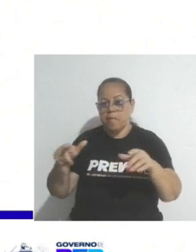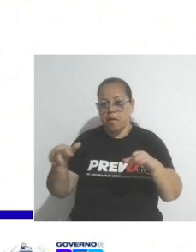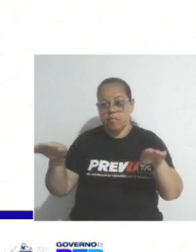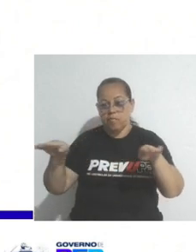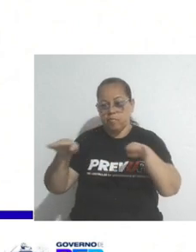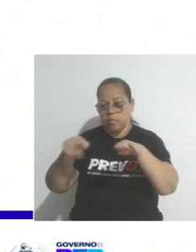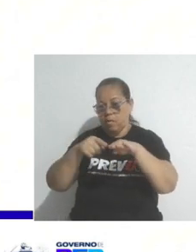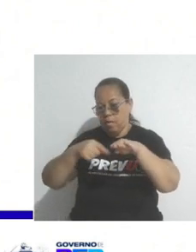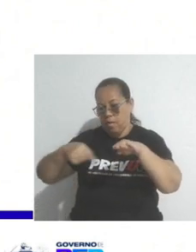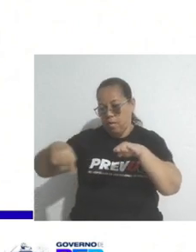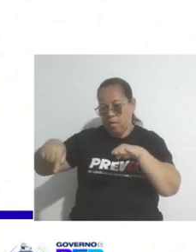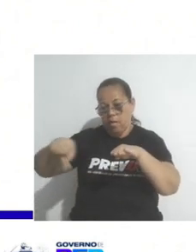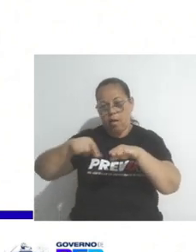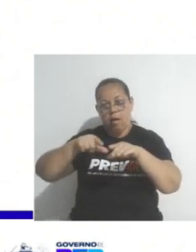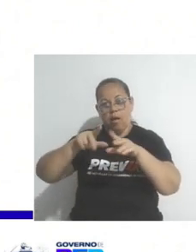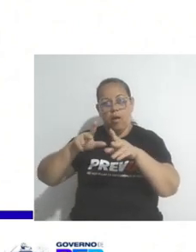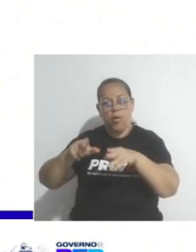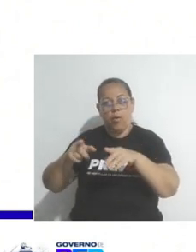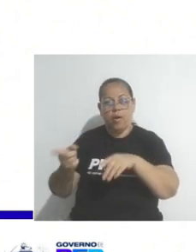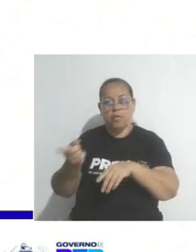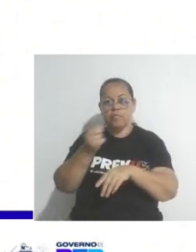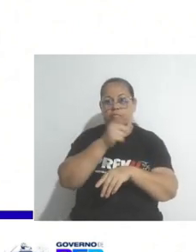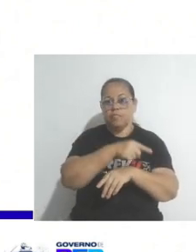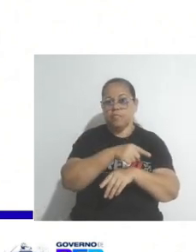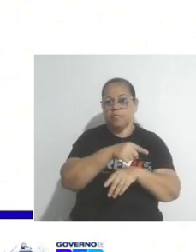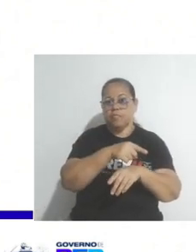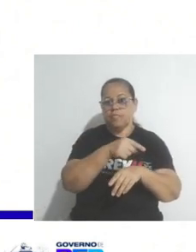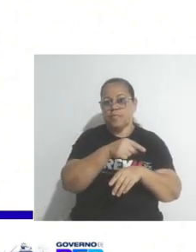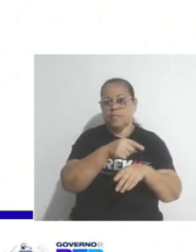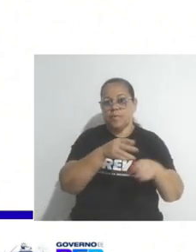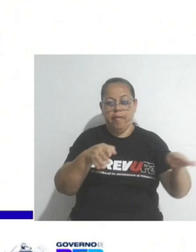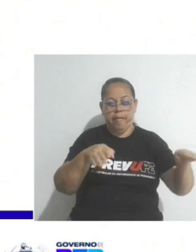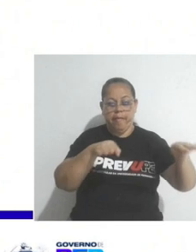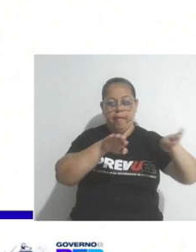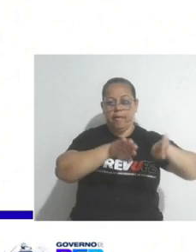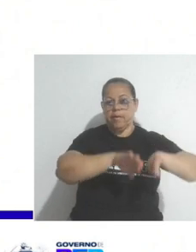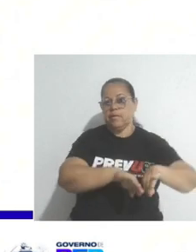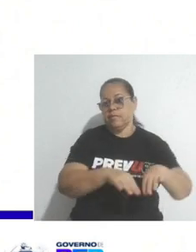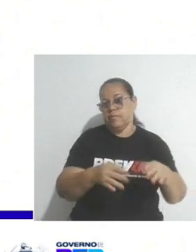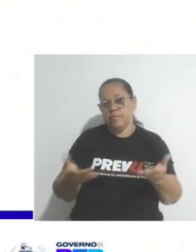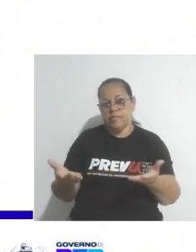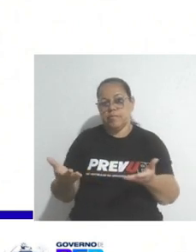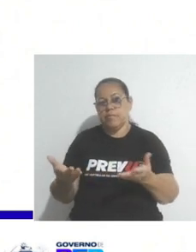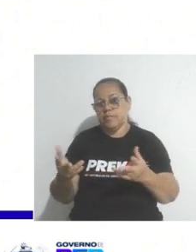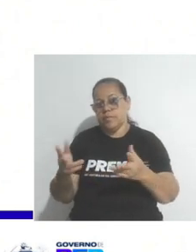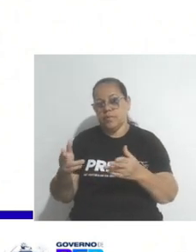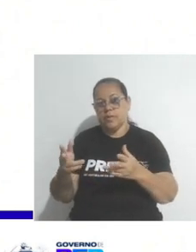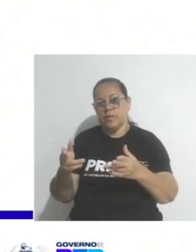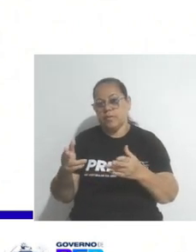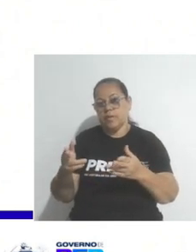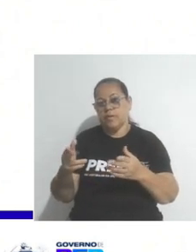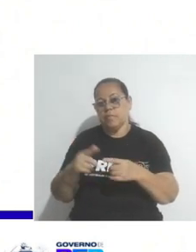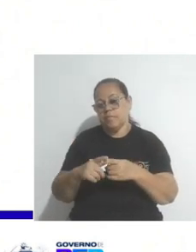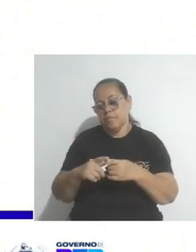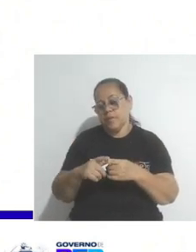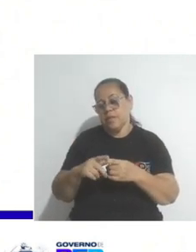mesmo buraco ao mesmo grotão a gente pode usar vários nomes para descrever essa forma que na verdade é